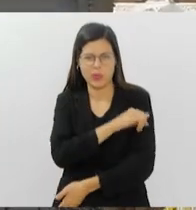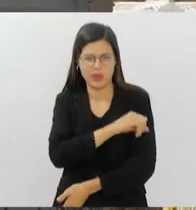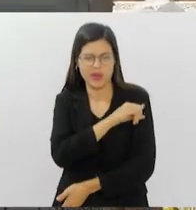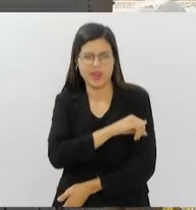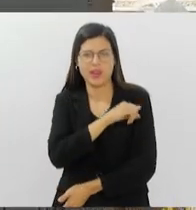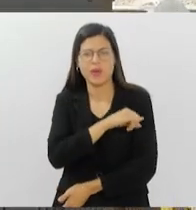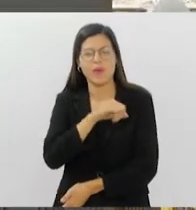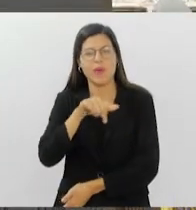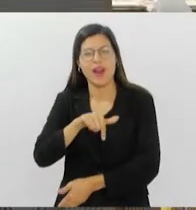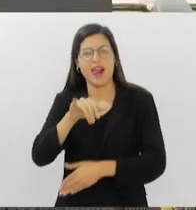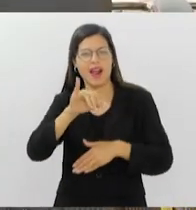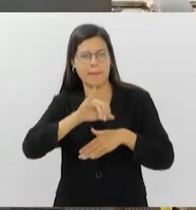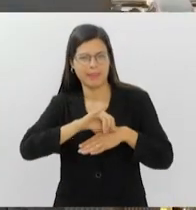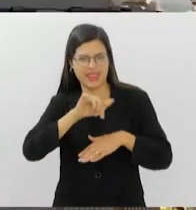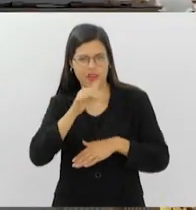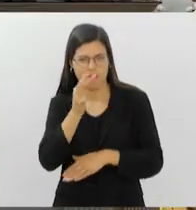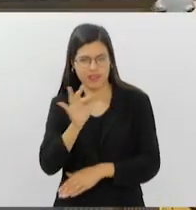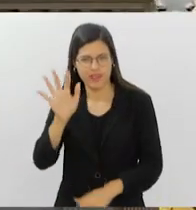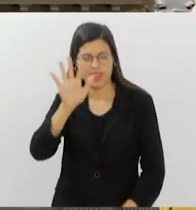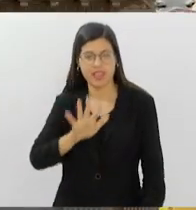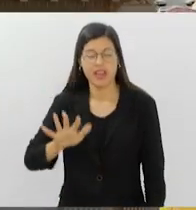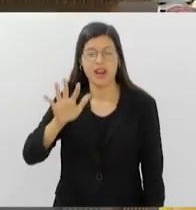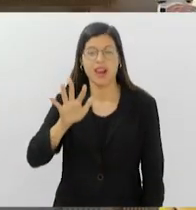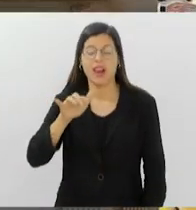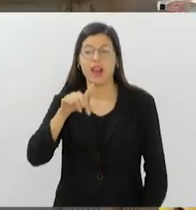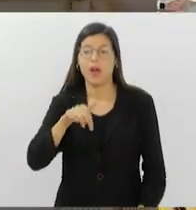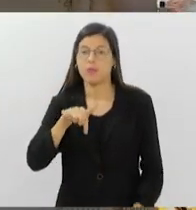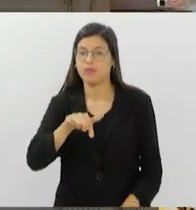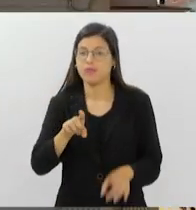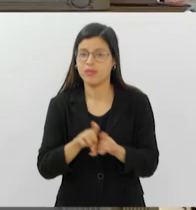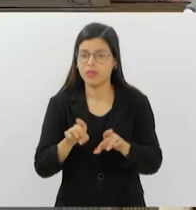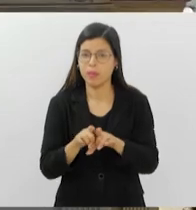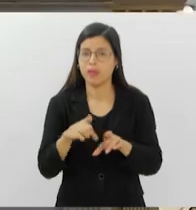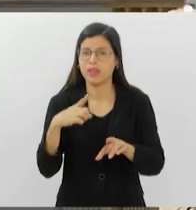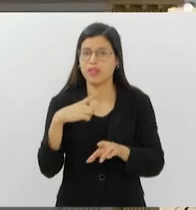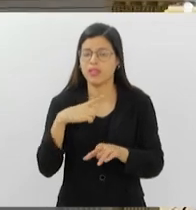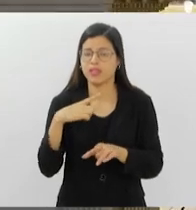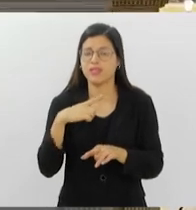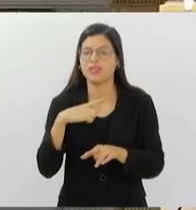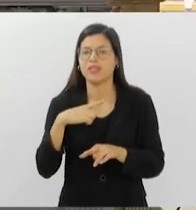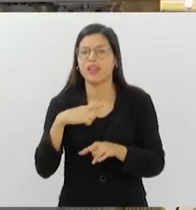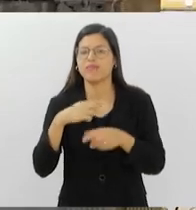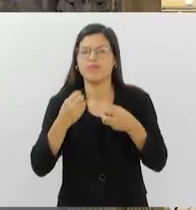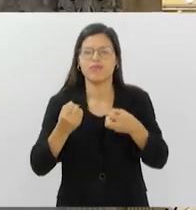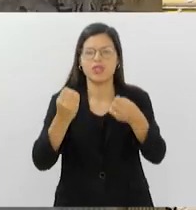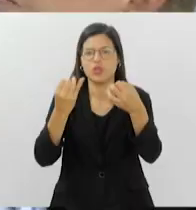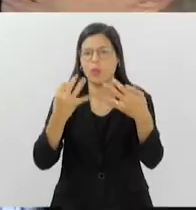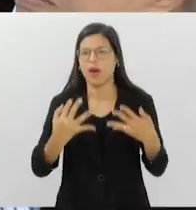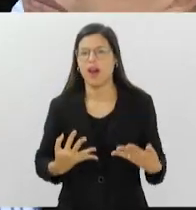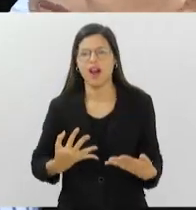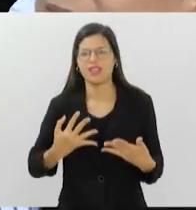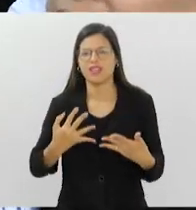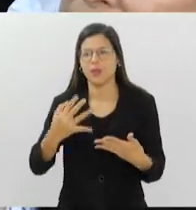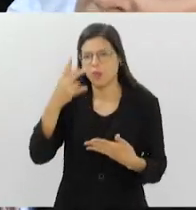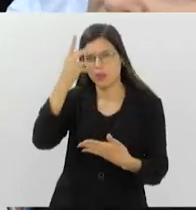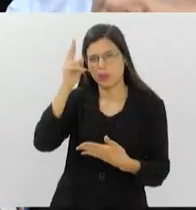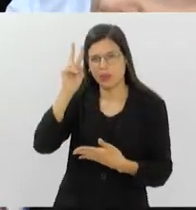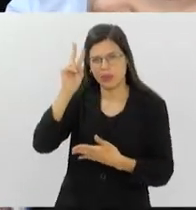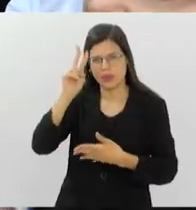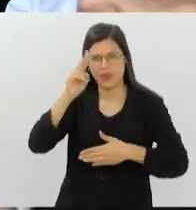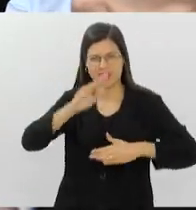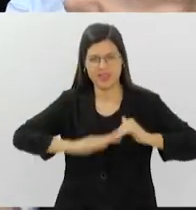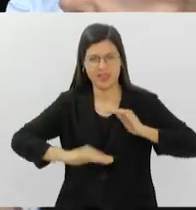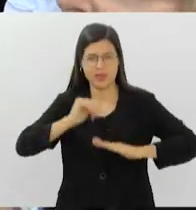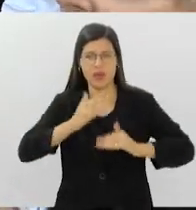a fachada do Palácio Tiradentes em estilo eclético mereceu também alguns minutos das explicações do Historiador nessa aula ao ar